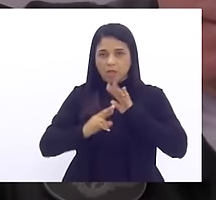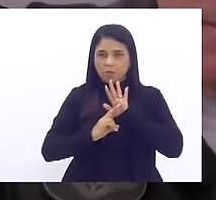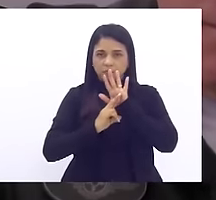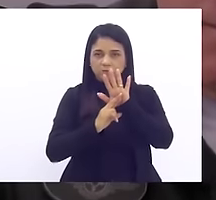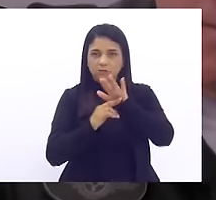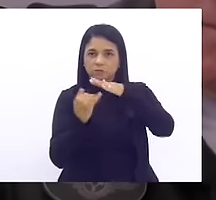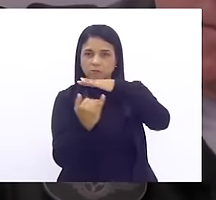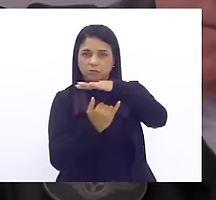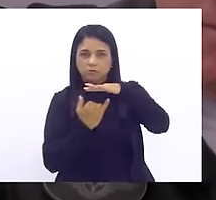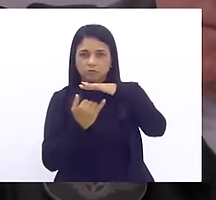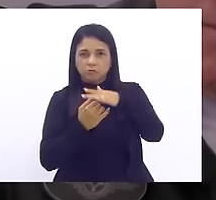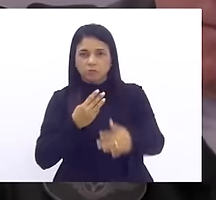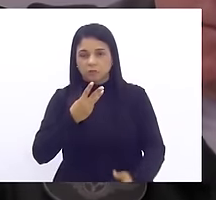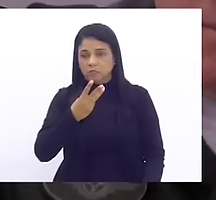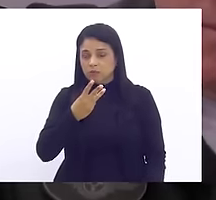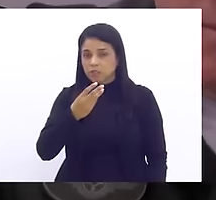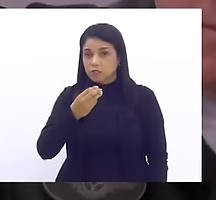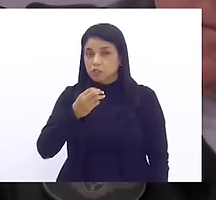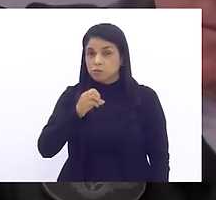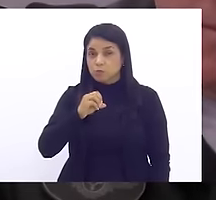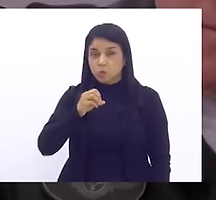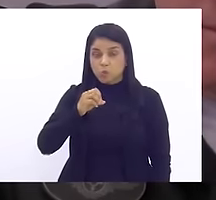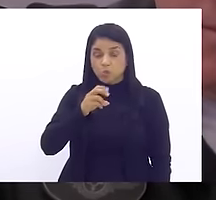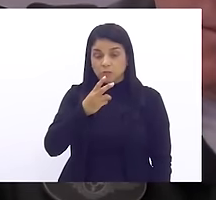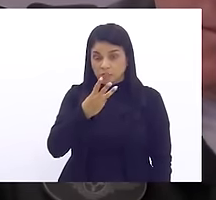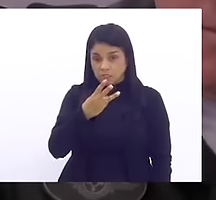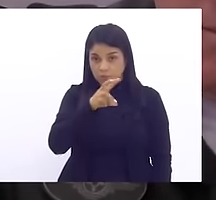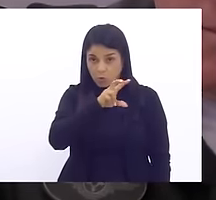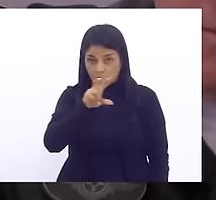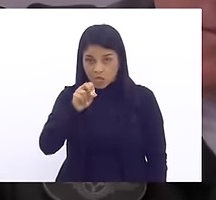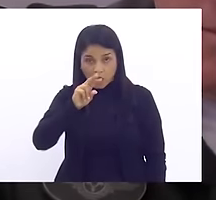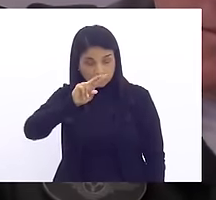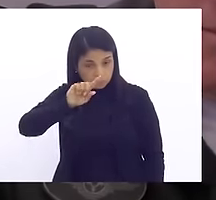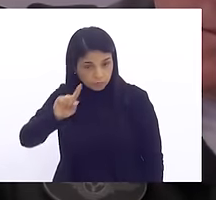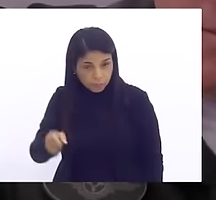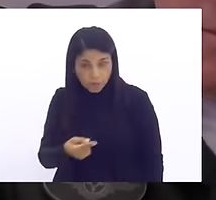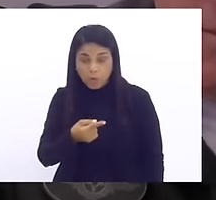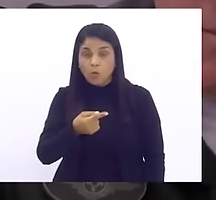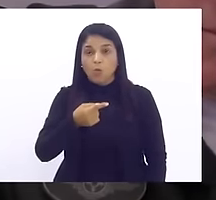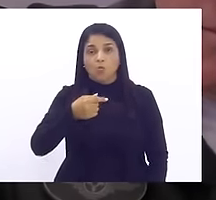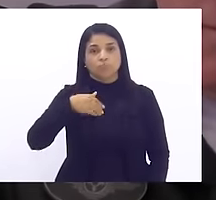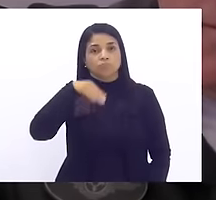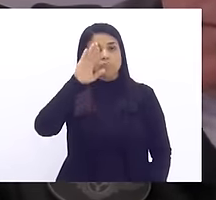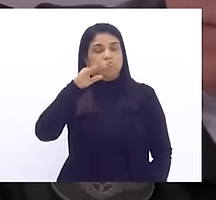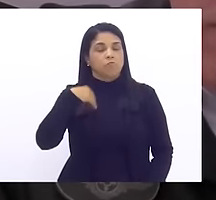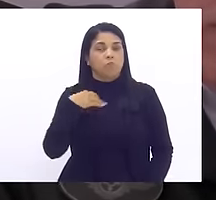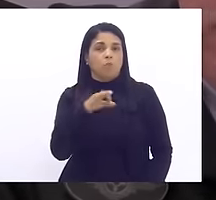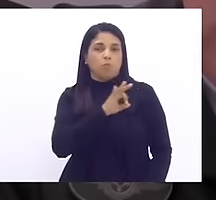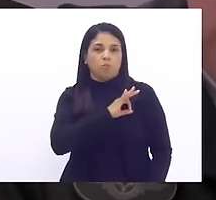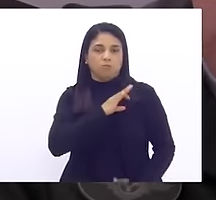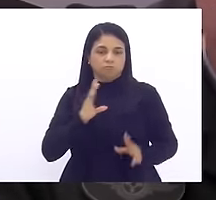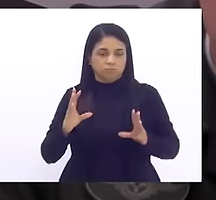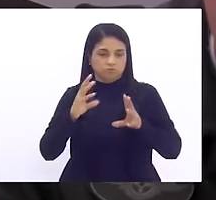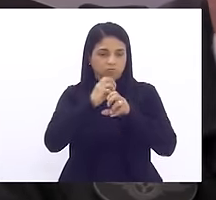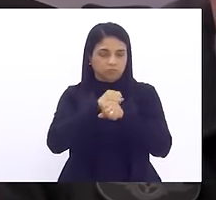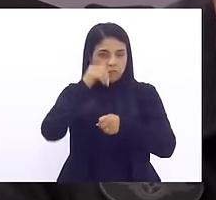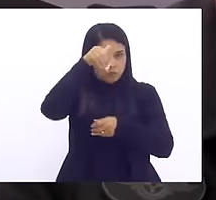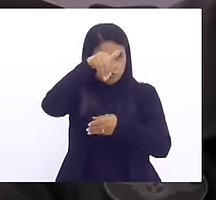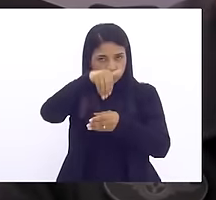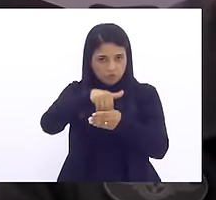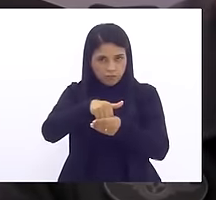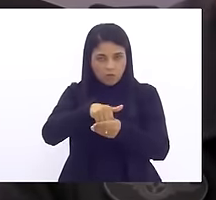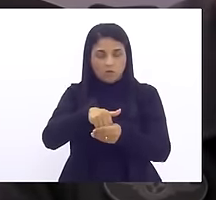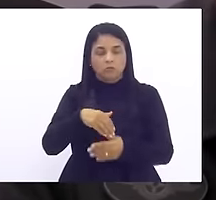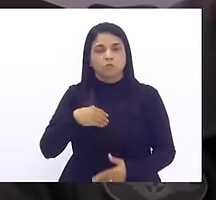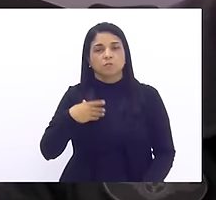instituição com mais de 3.500 servidores efetivos falando para casa do Povo acho que se somados votos de todos os deputados aí ó grande